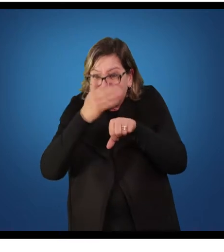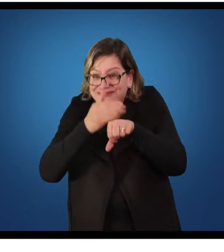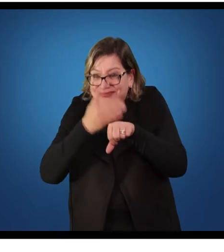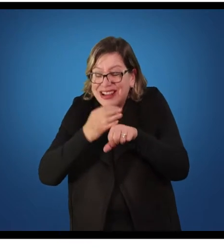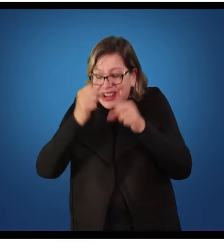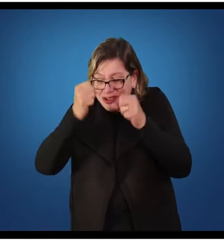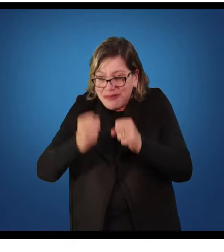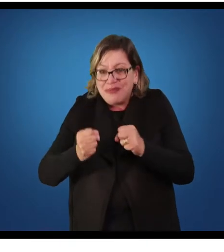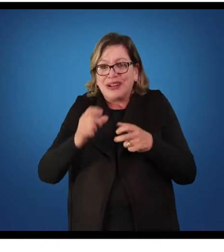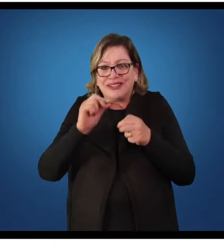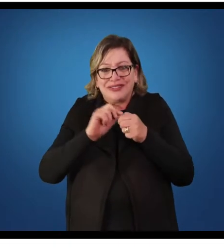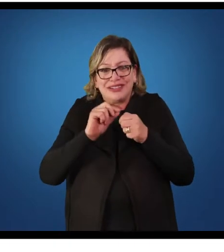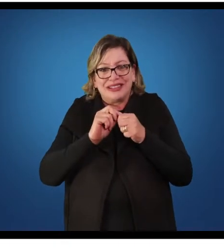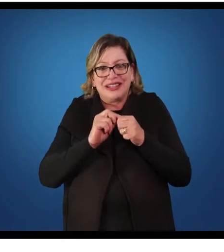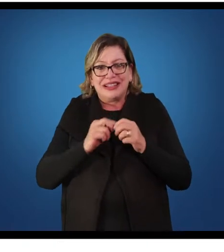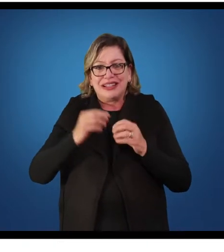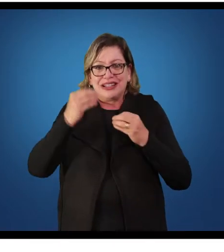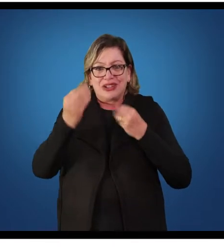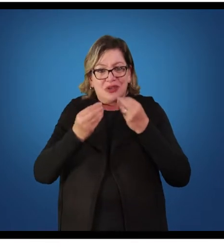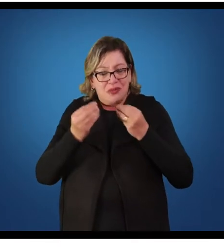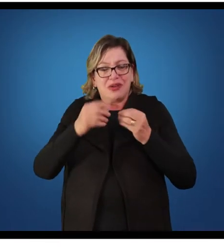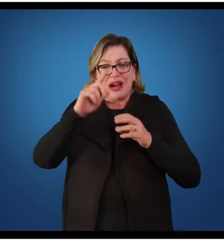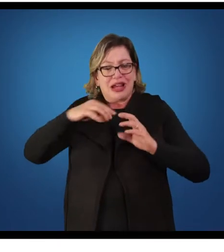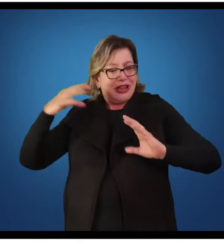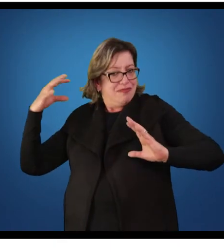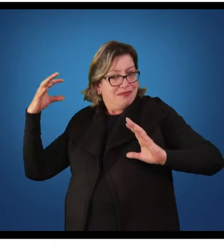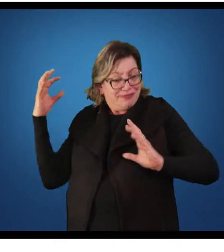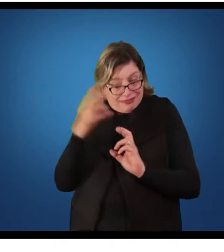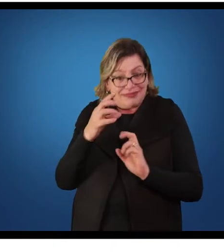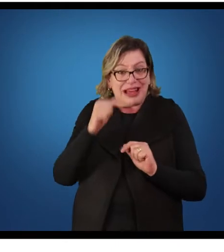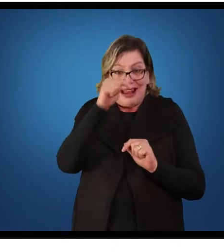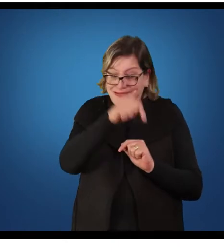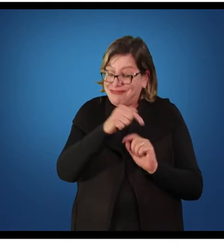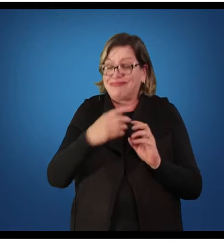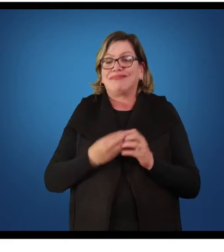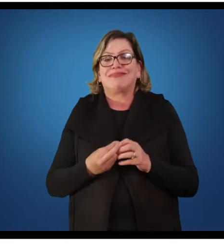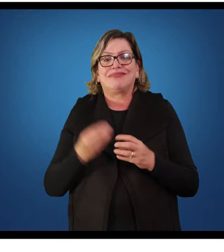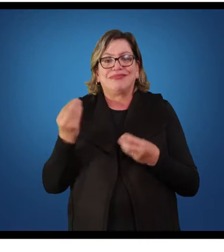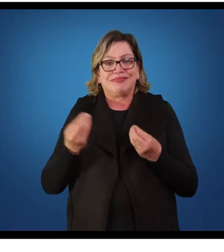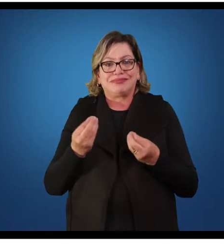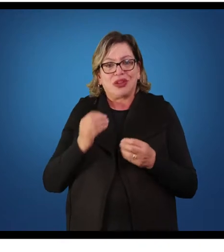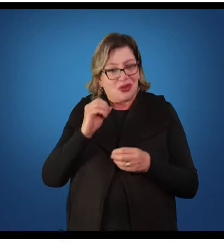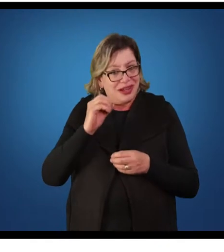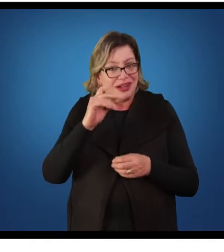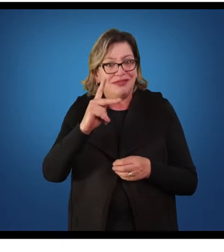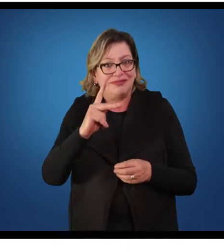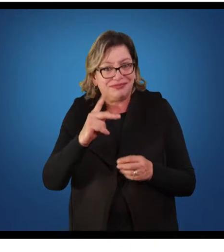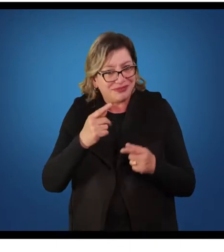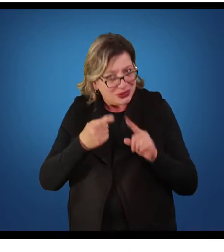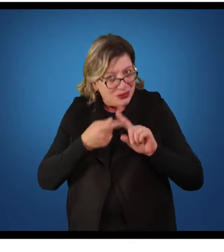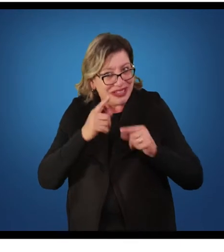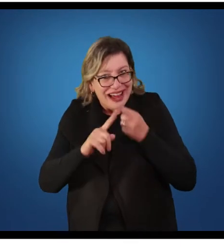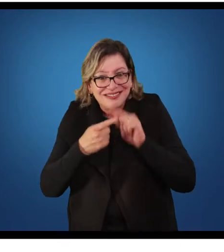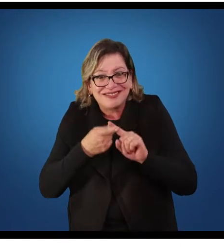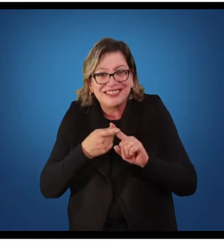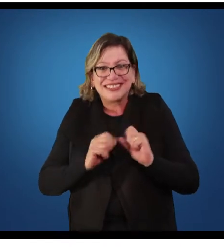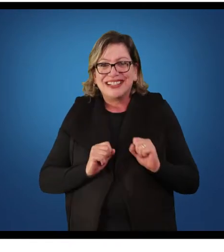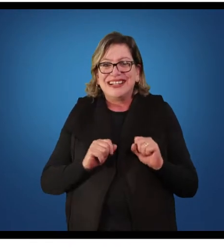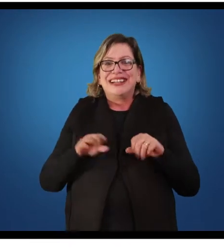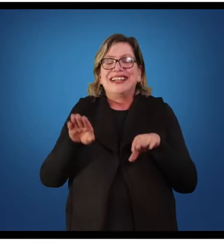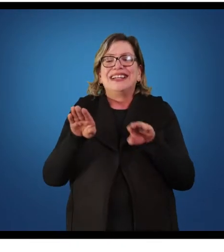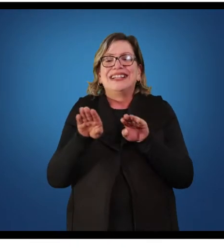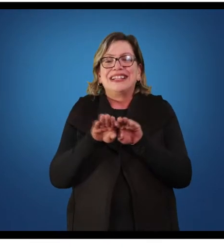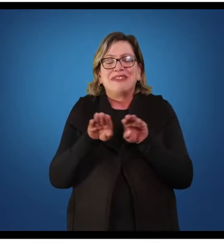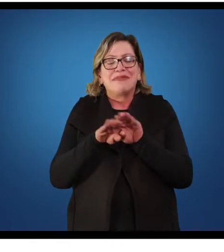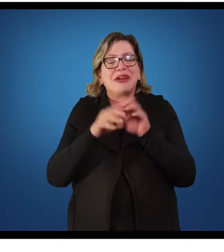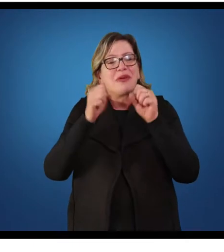ali, você pode fazer como limite de arremesso ali, certo? Ok? Combinado? Você pode também fazer